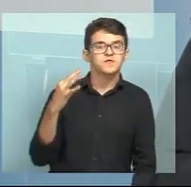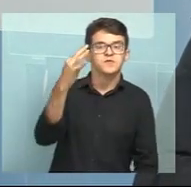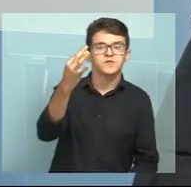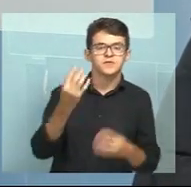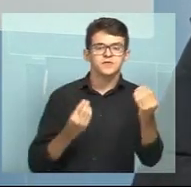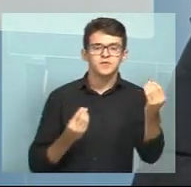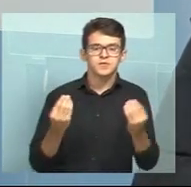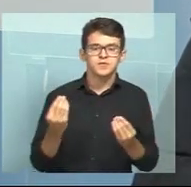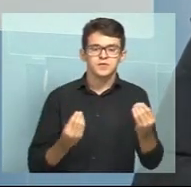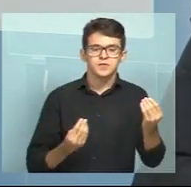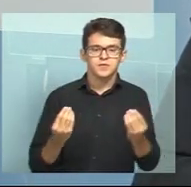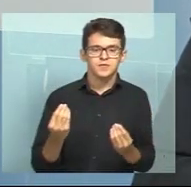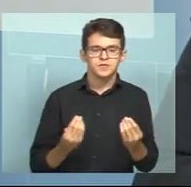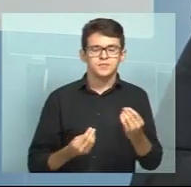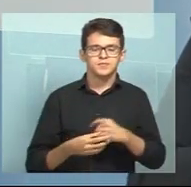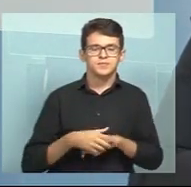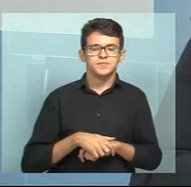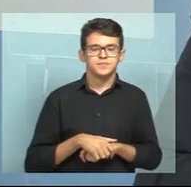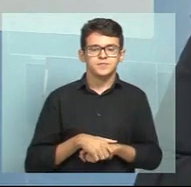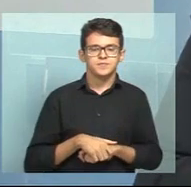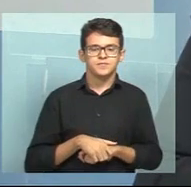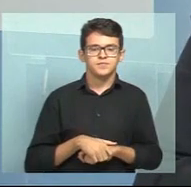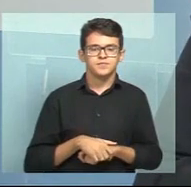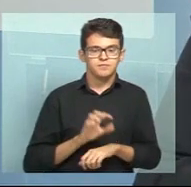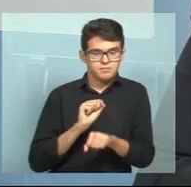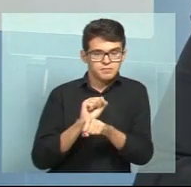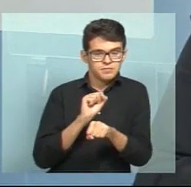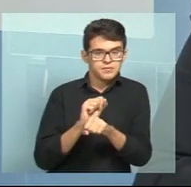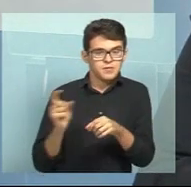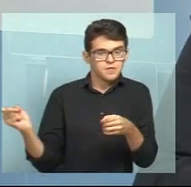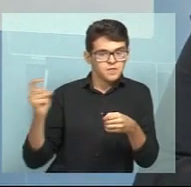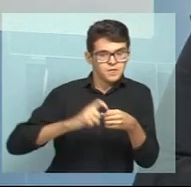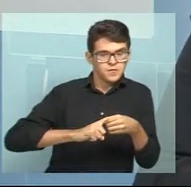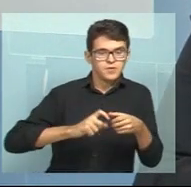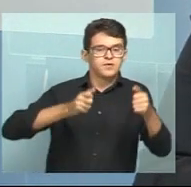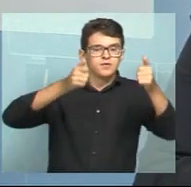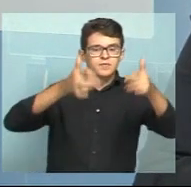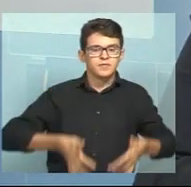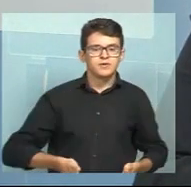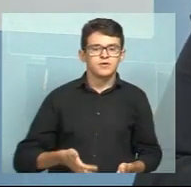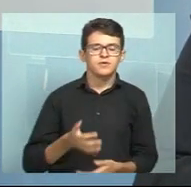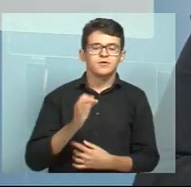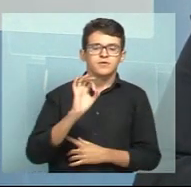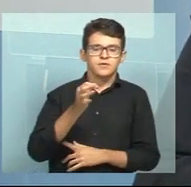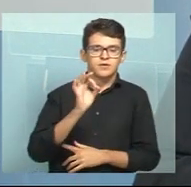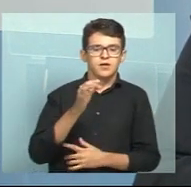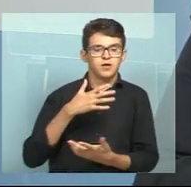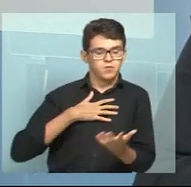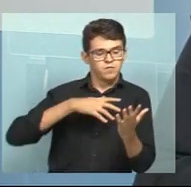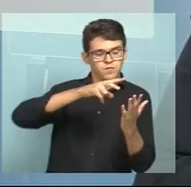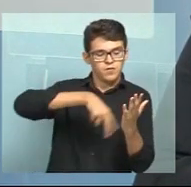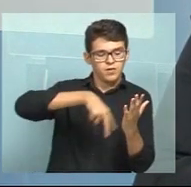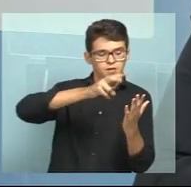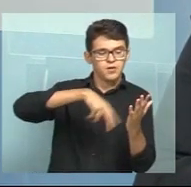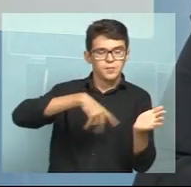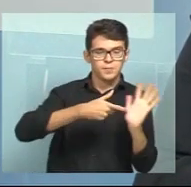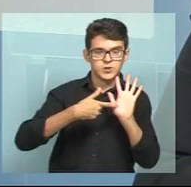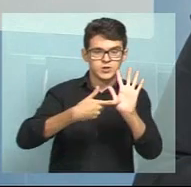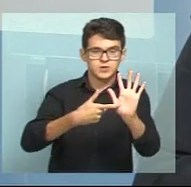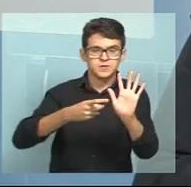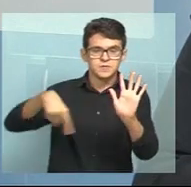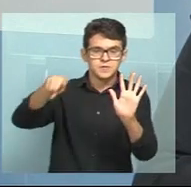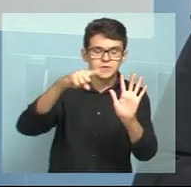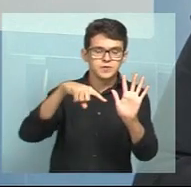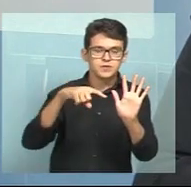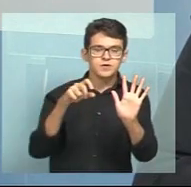tem declarações aqui. Não sai daí não. Eu vou ler para vocês essas declarações.